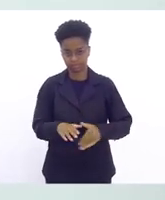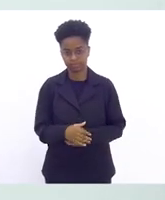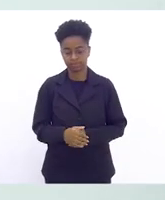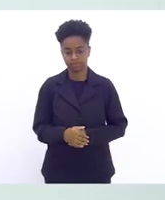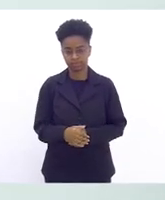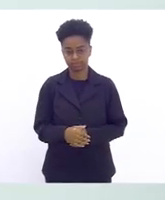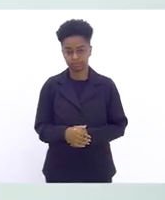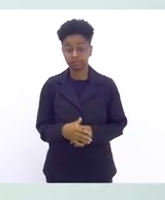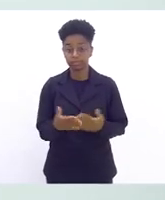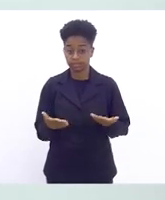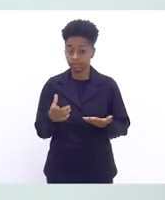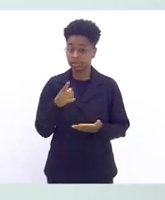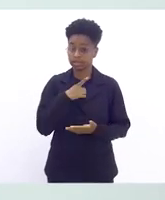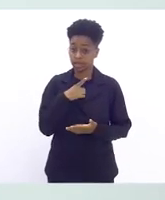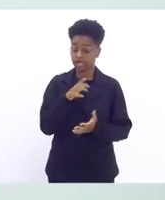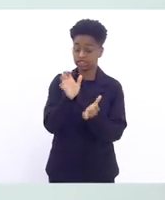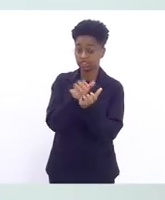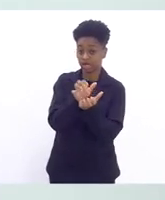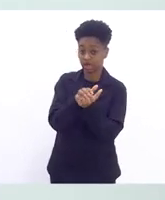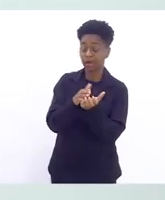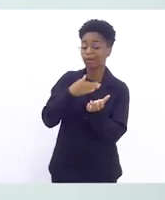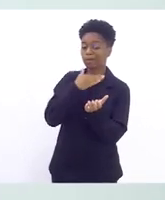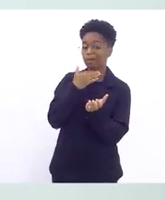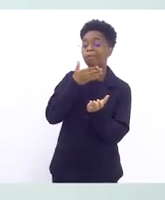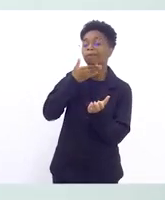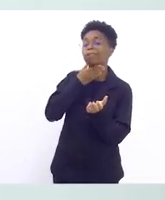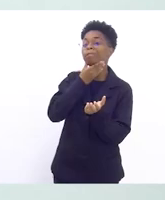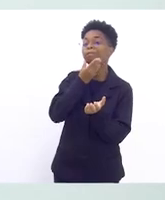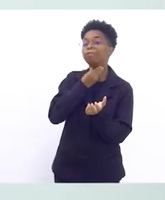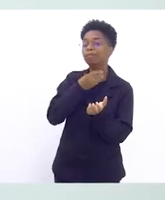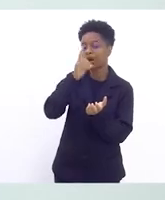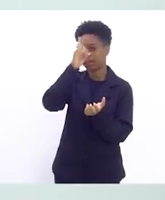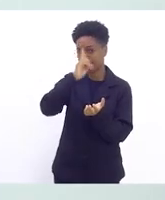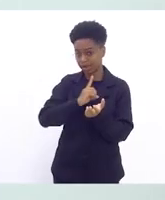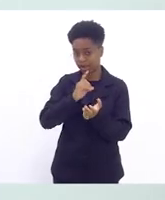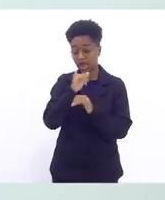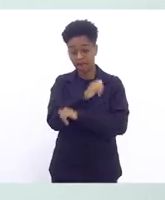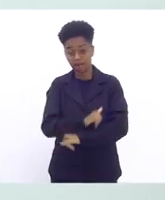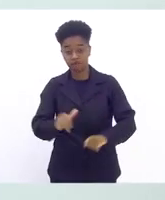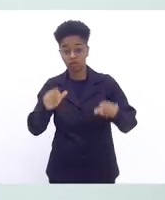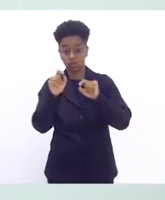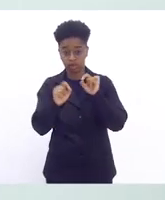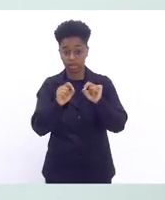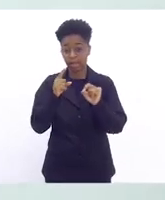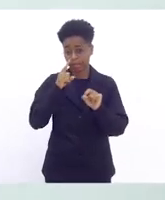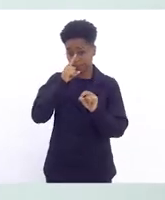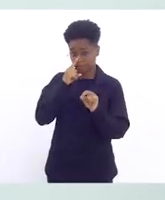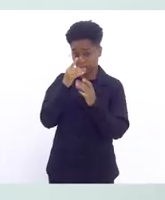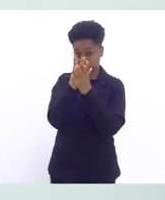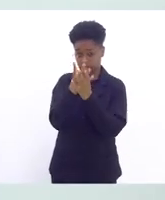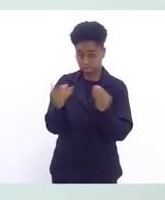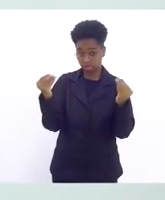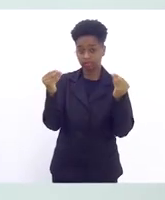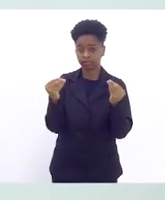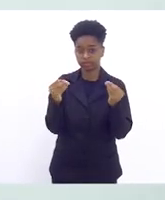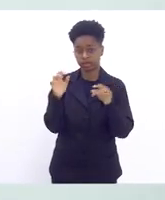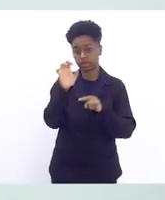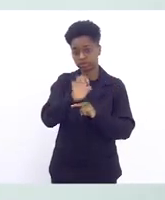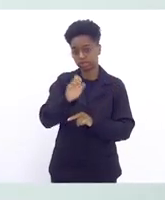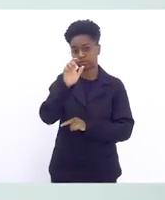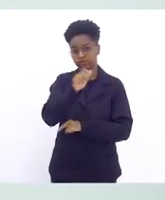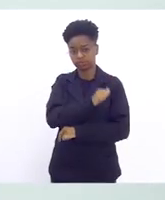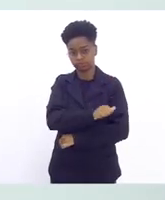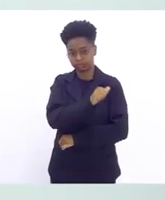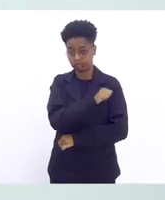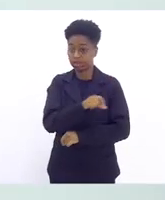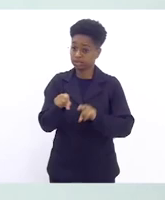onde temos o jacaré de papo amarelo que segundo me informaram é uma espécie ameaçada de extinção no estado do Rio de Janeiro você pode